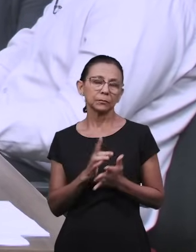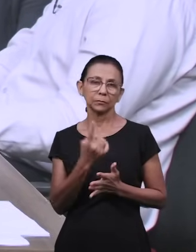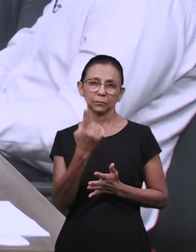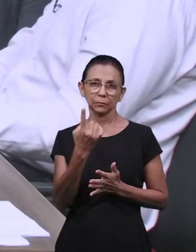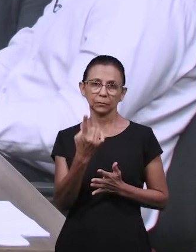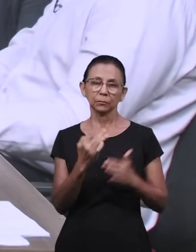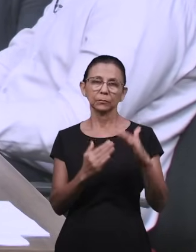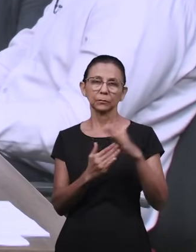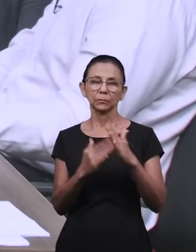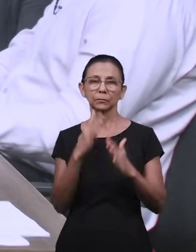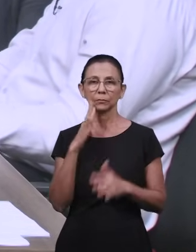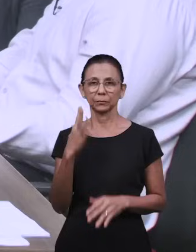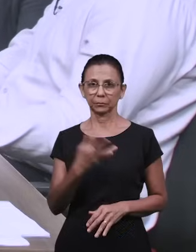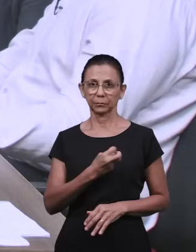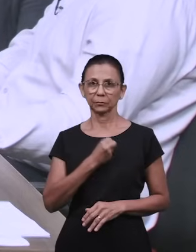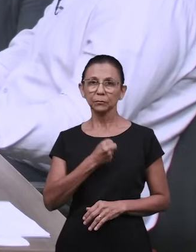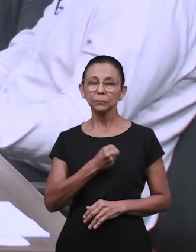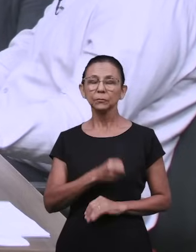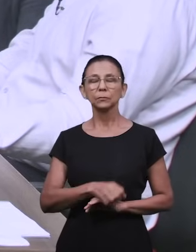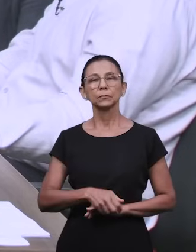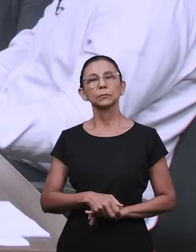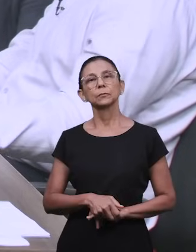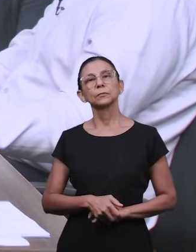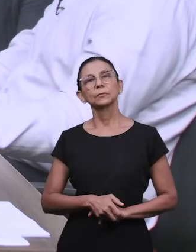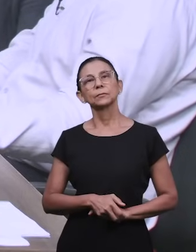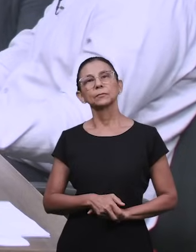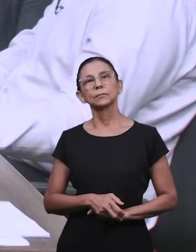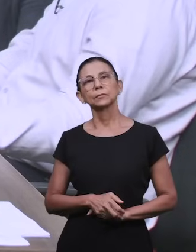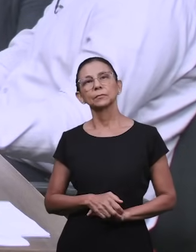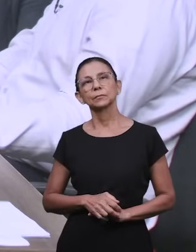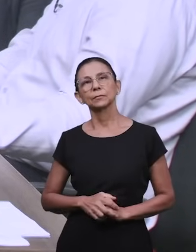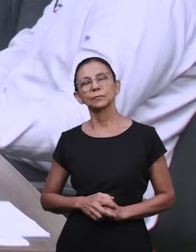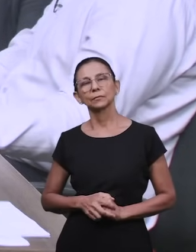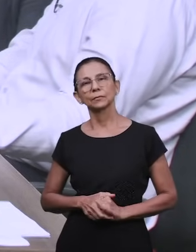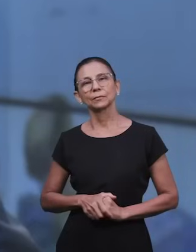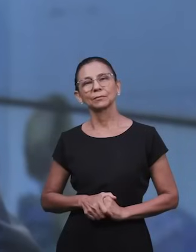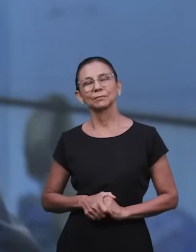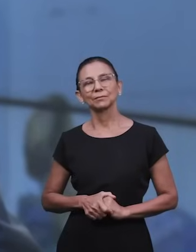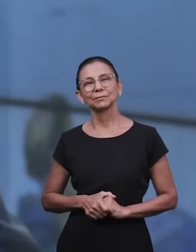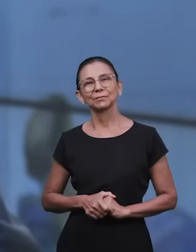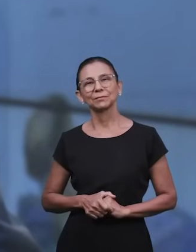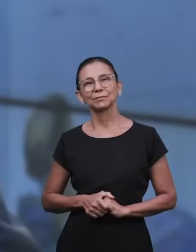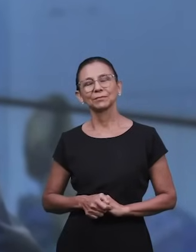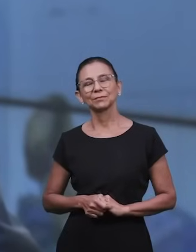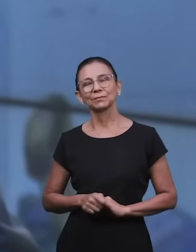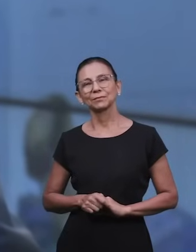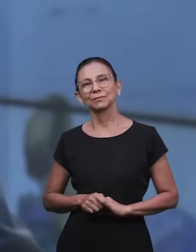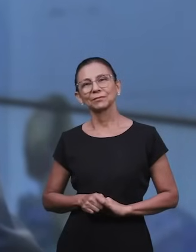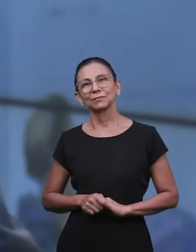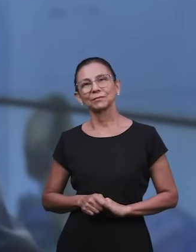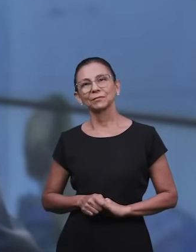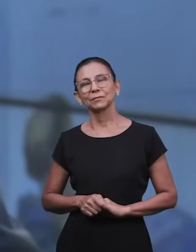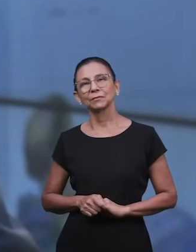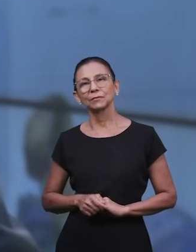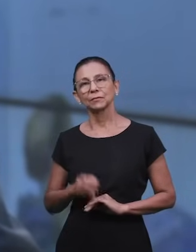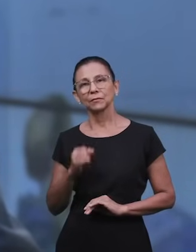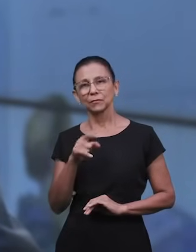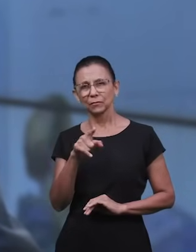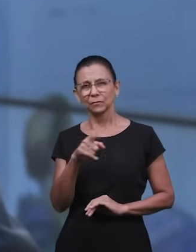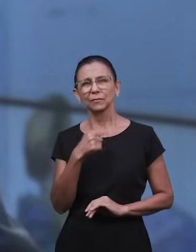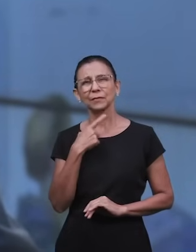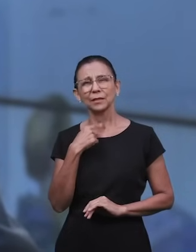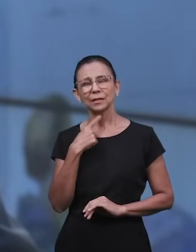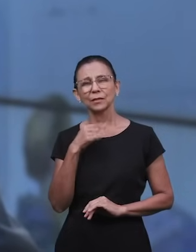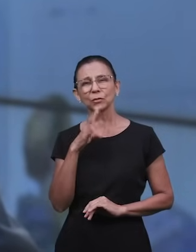né, como esse único e suficiente Salvador, para que você que está assistindo o nosso programa agora